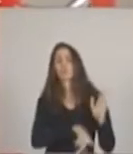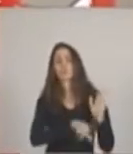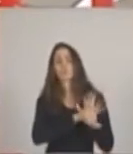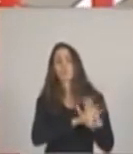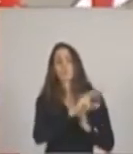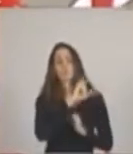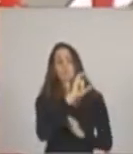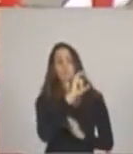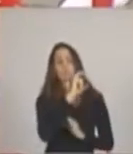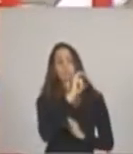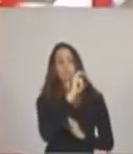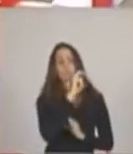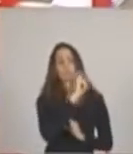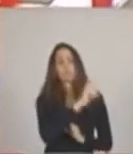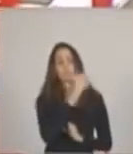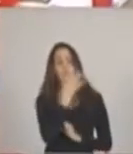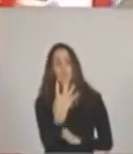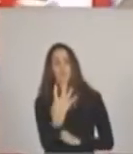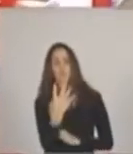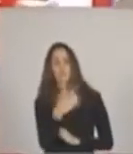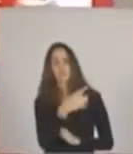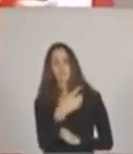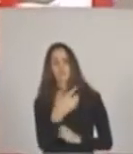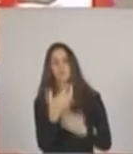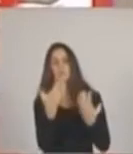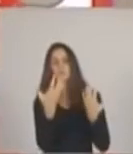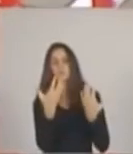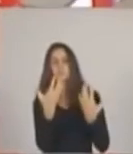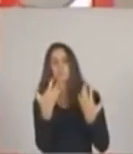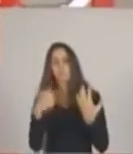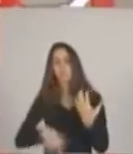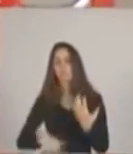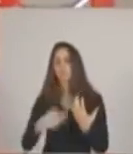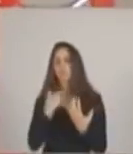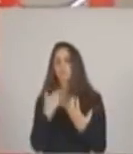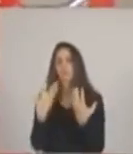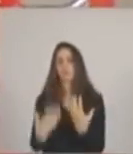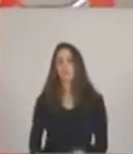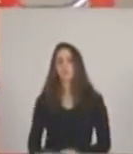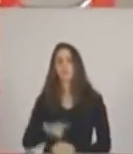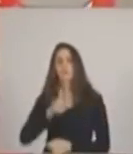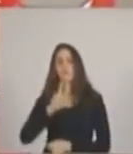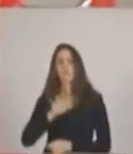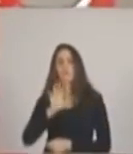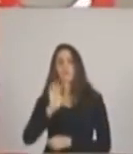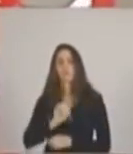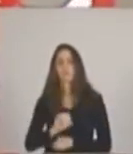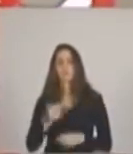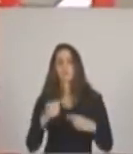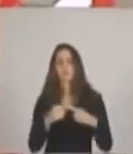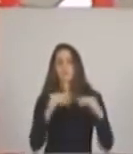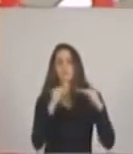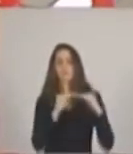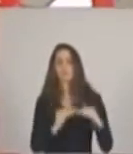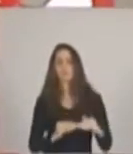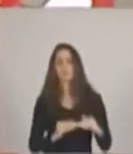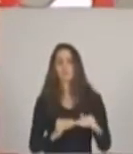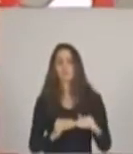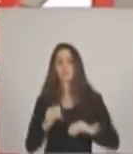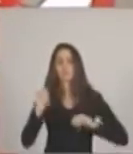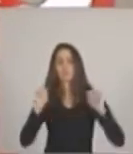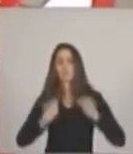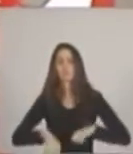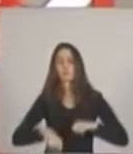54/2021 ser rejeitado por este poder em conformidade com a